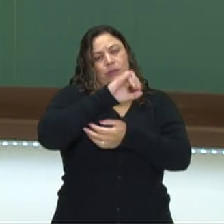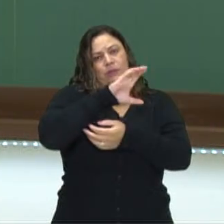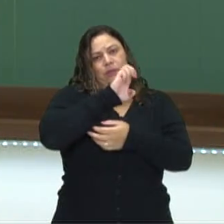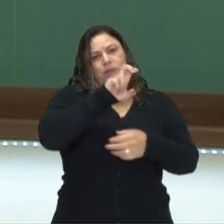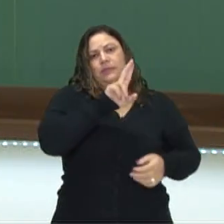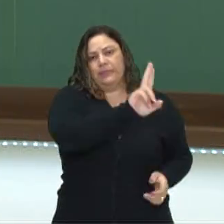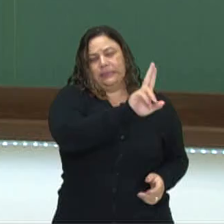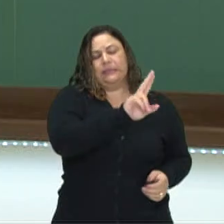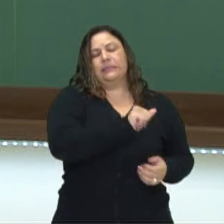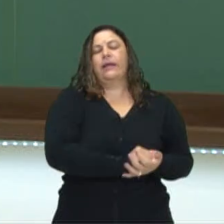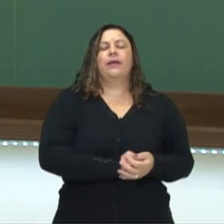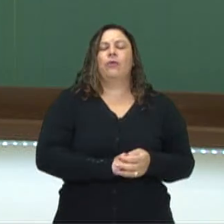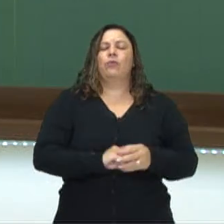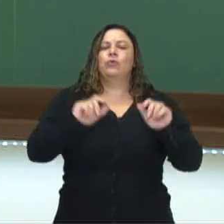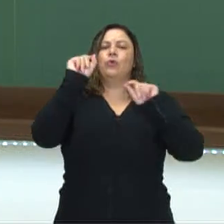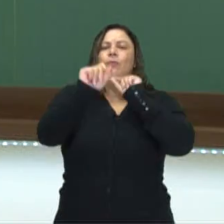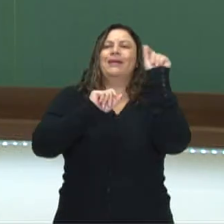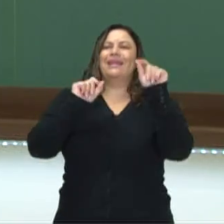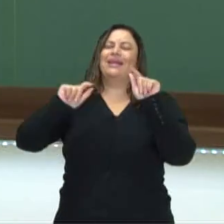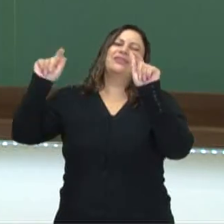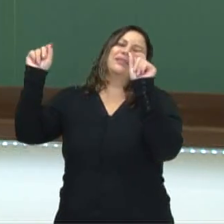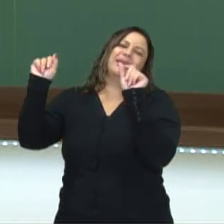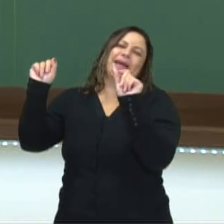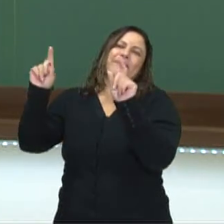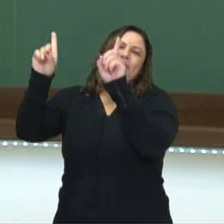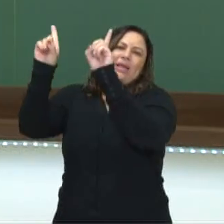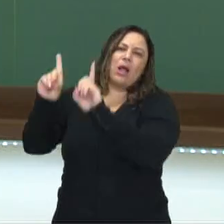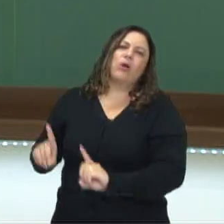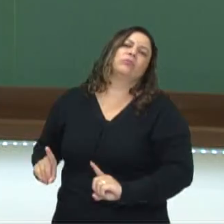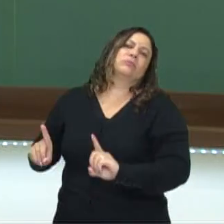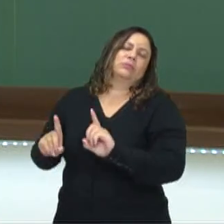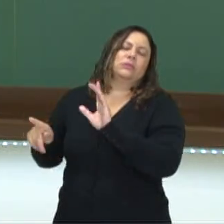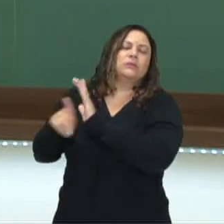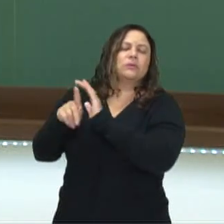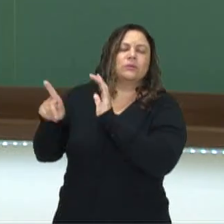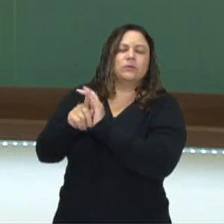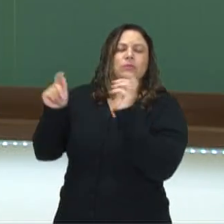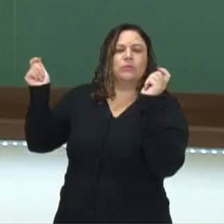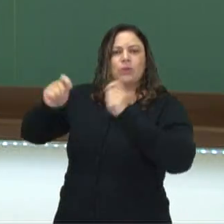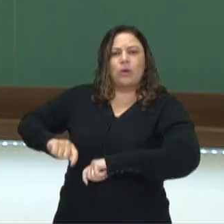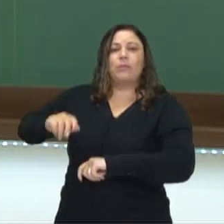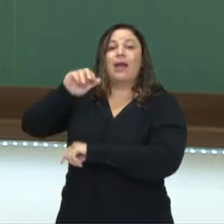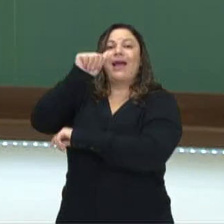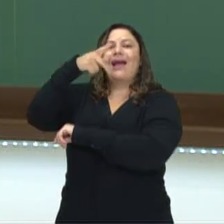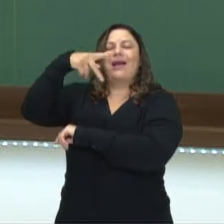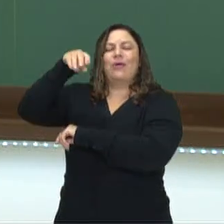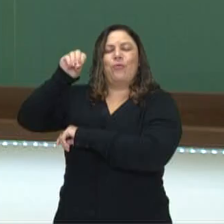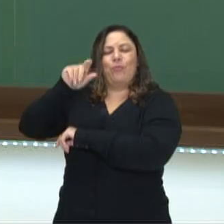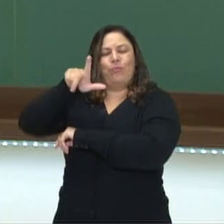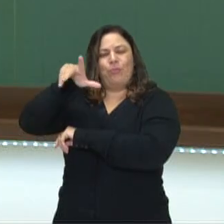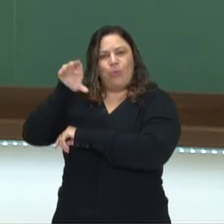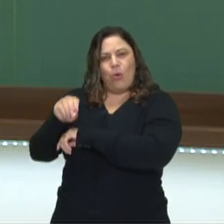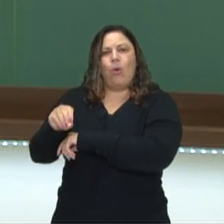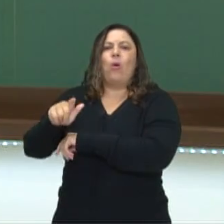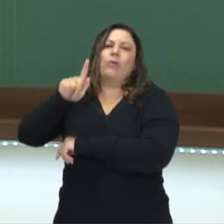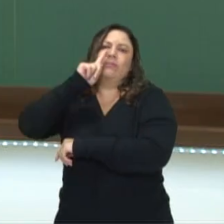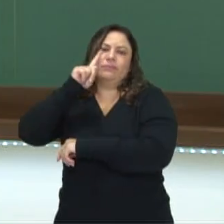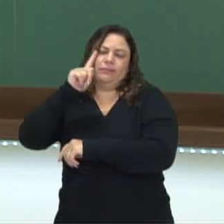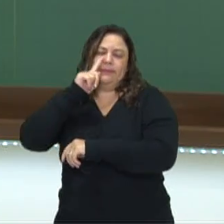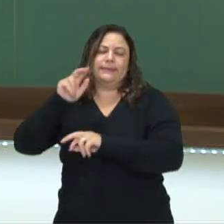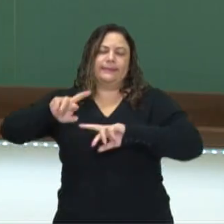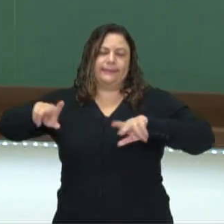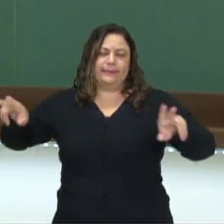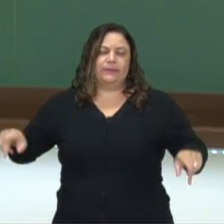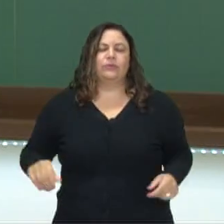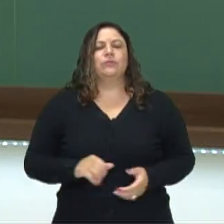homenagem ao deus grego Apolo Lício, deus da razão, deus da sabedoria, deus da luz. certo? Só para a gente retomar